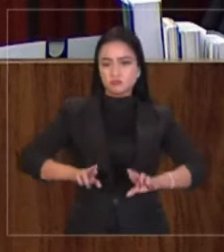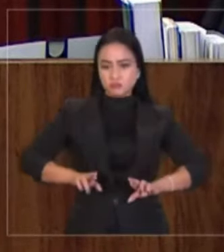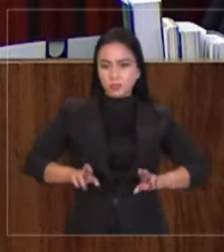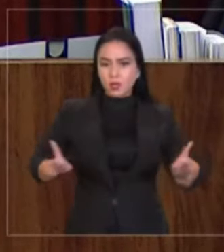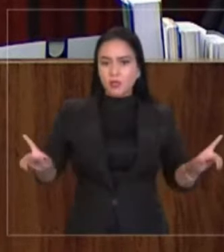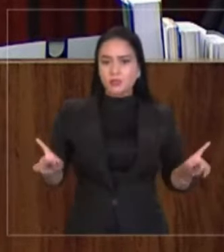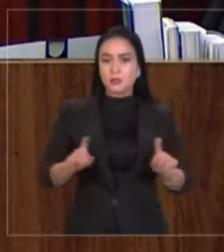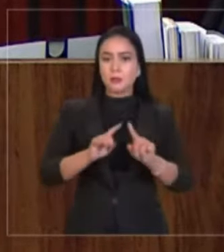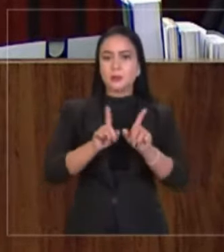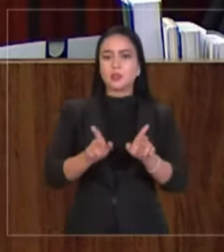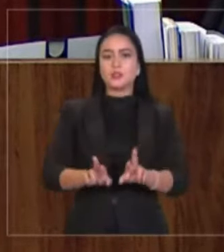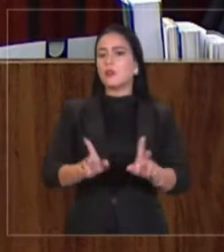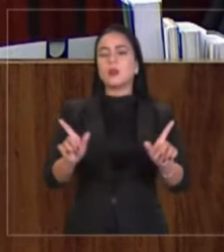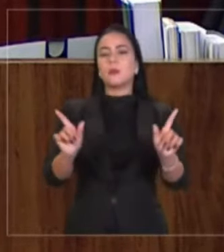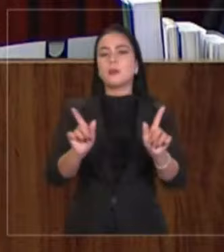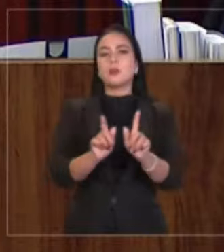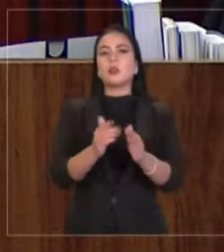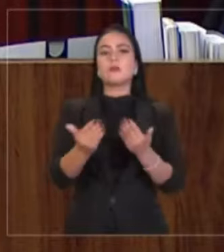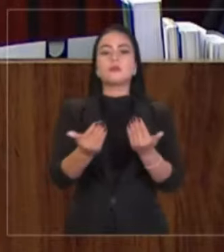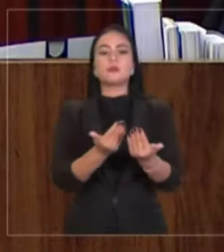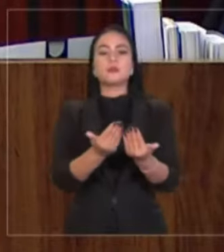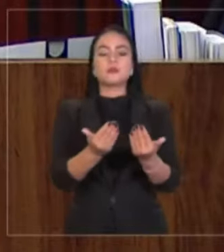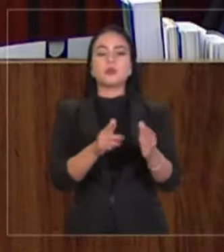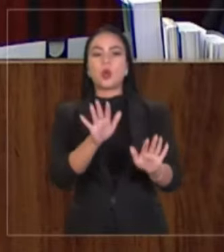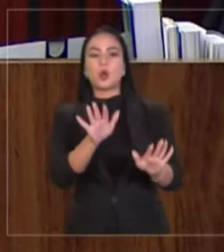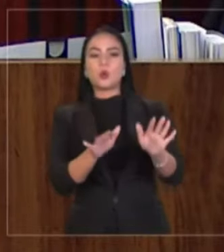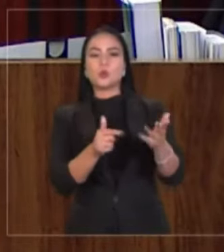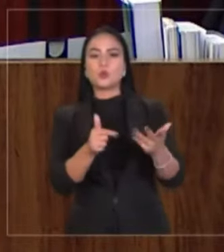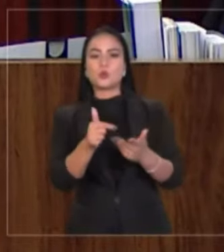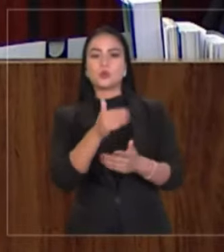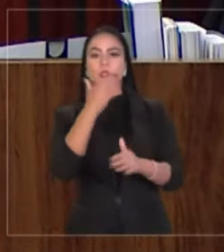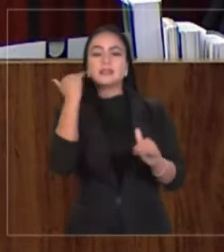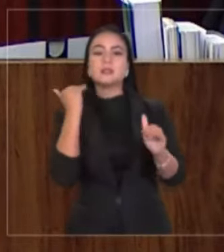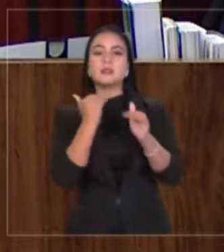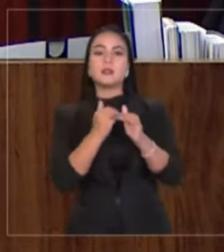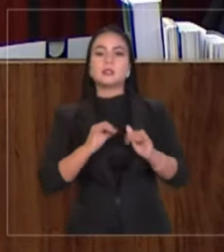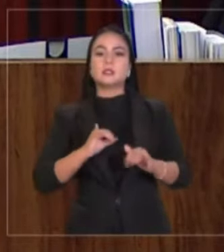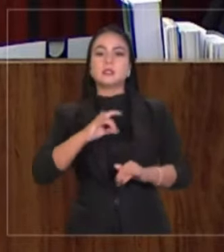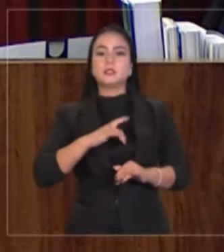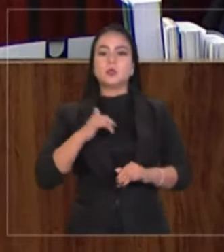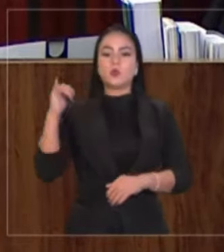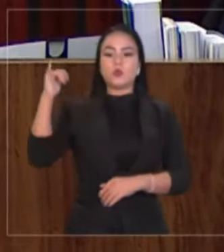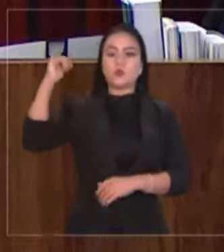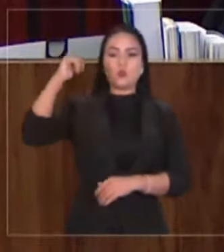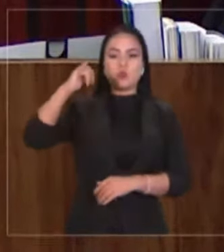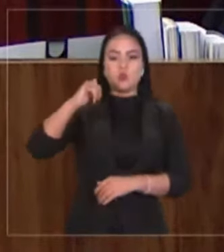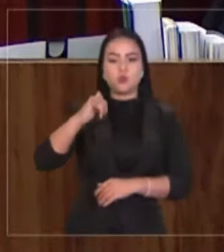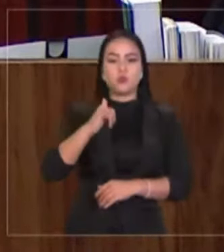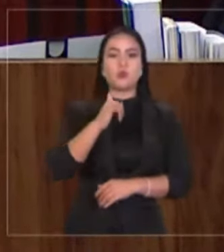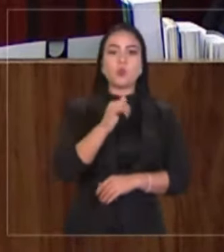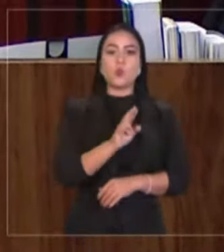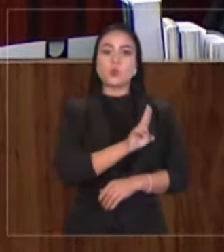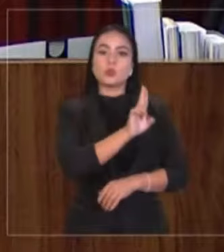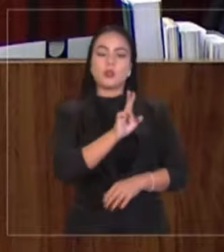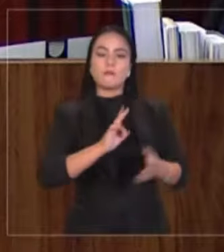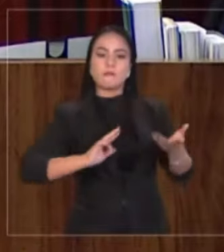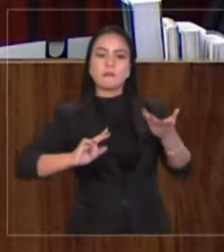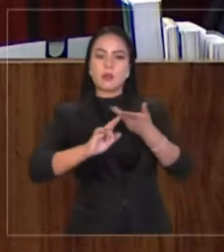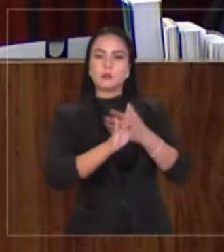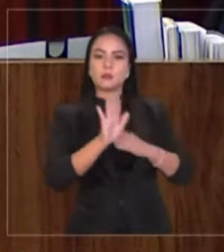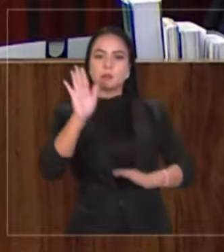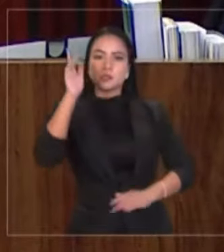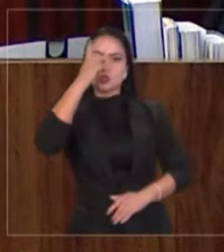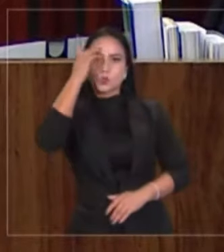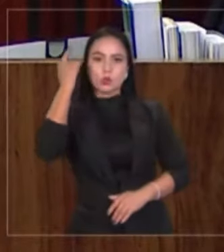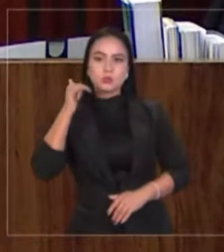uma diferença pequena em relação a alguns entendo que se um avião é utilizado para vários candidatos não